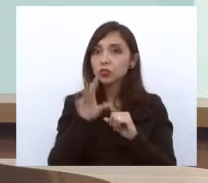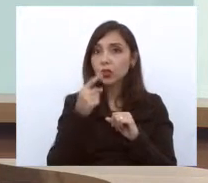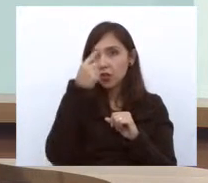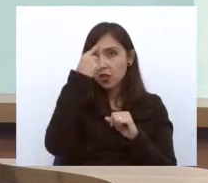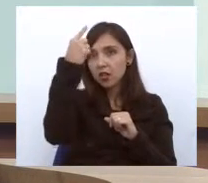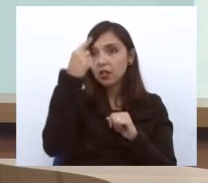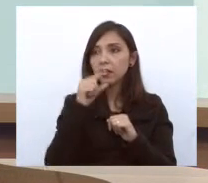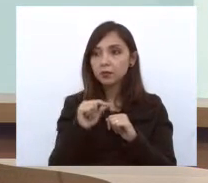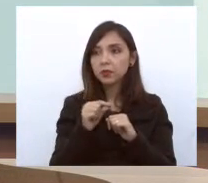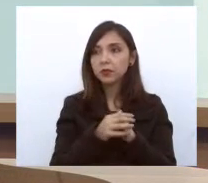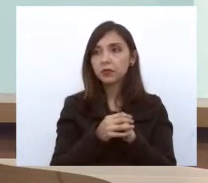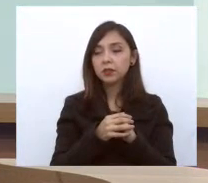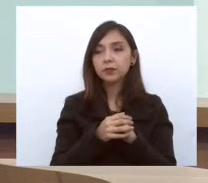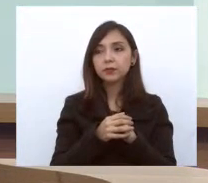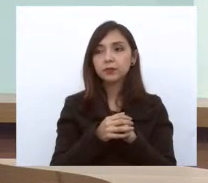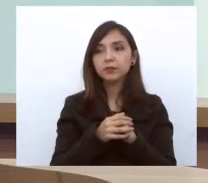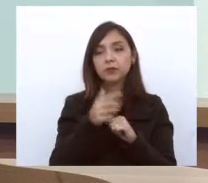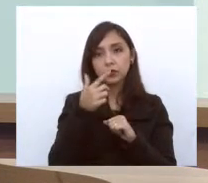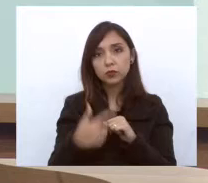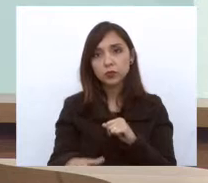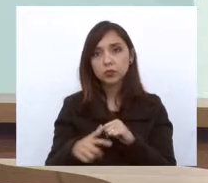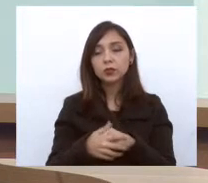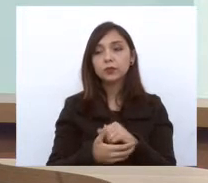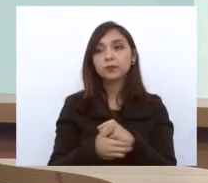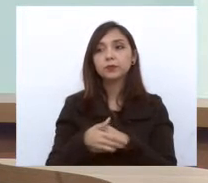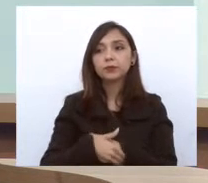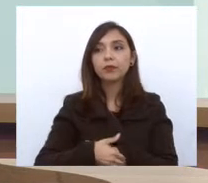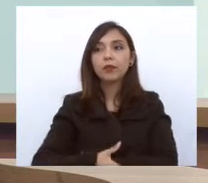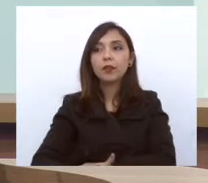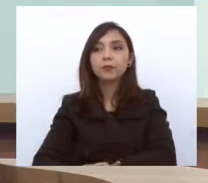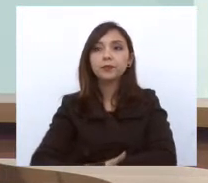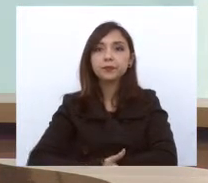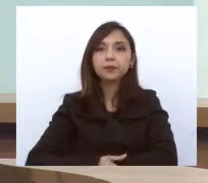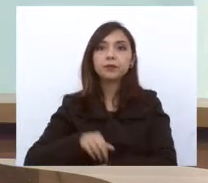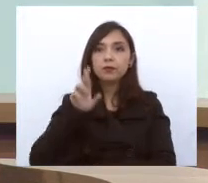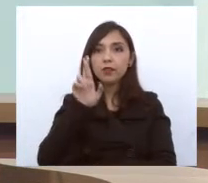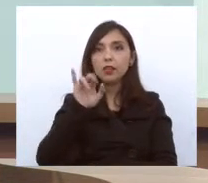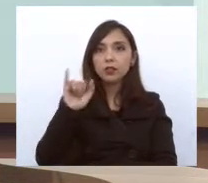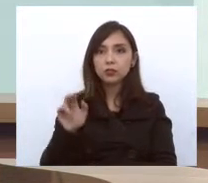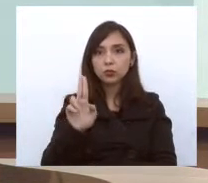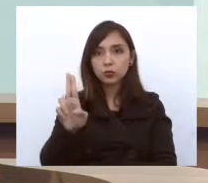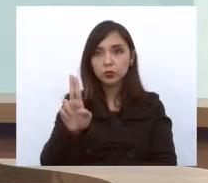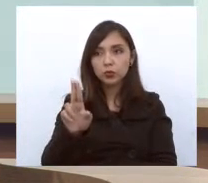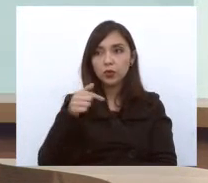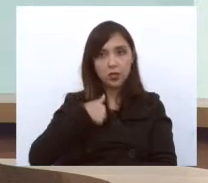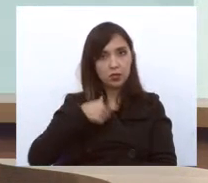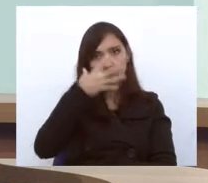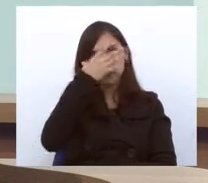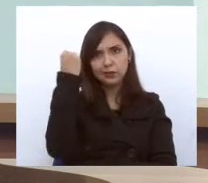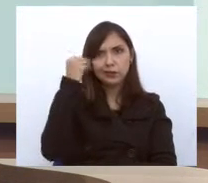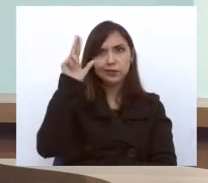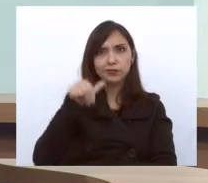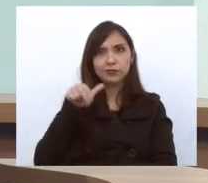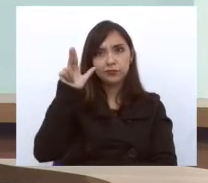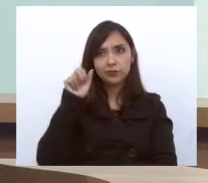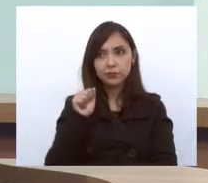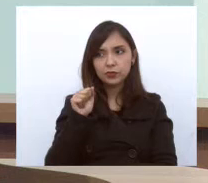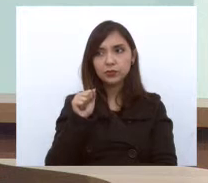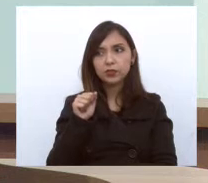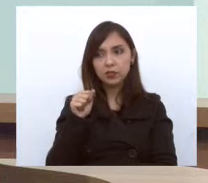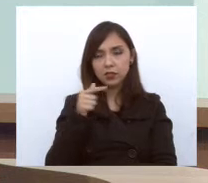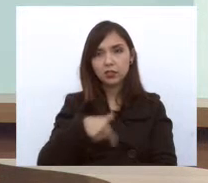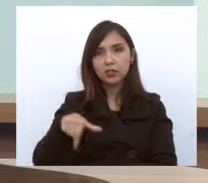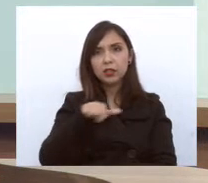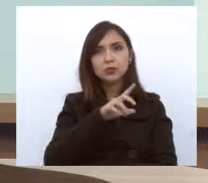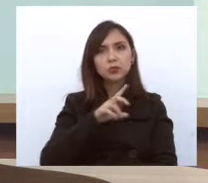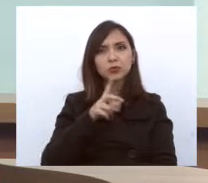relembrar, de novo, o RJU, que eu já falei aqui que eu nunca vou esquecer, uma vitória